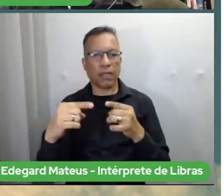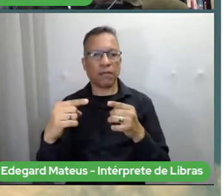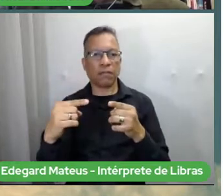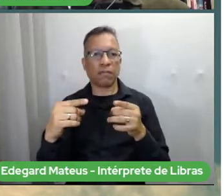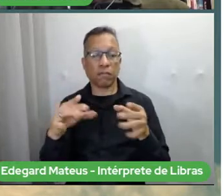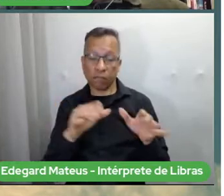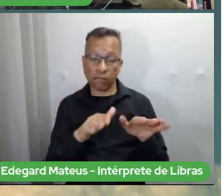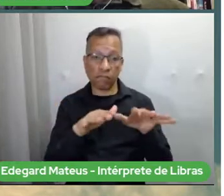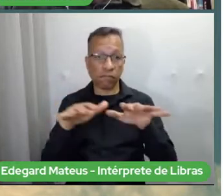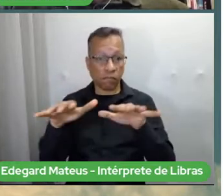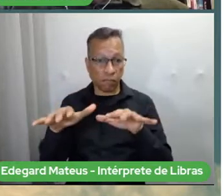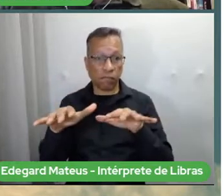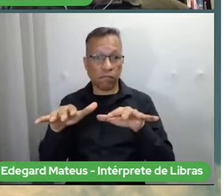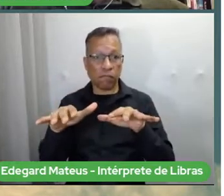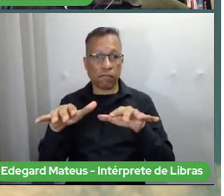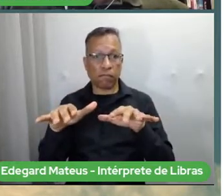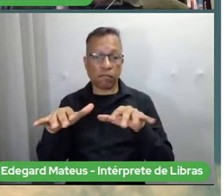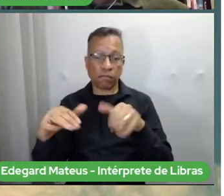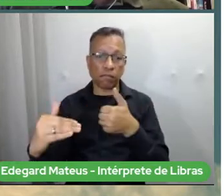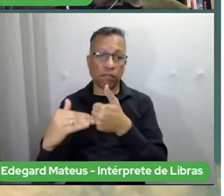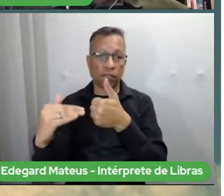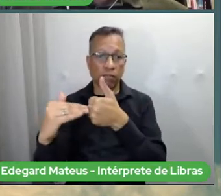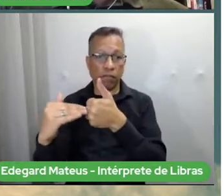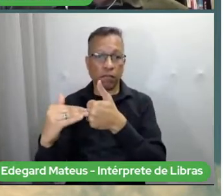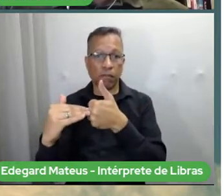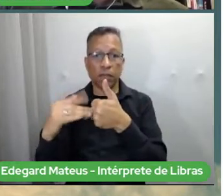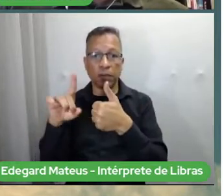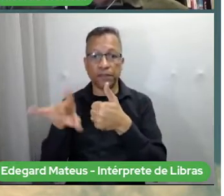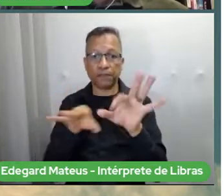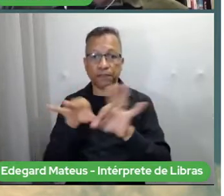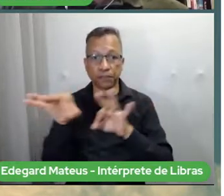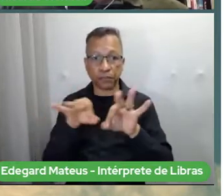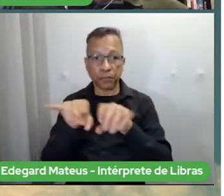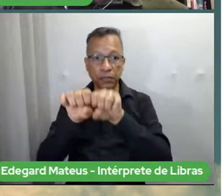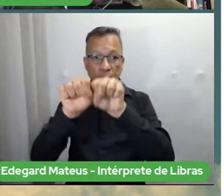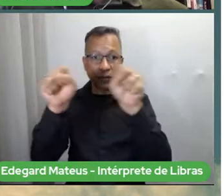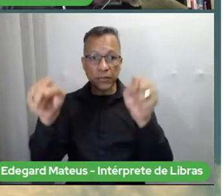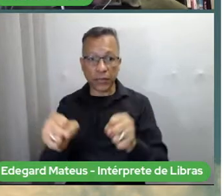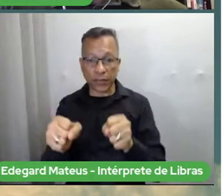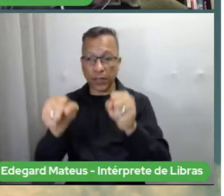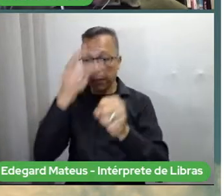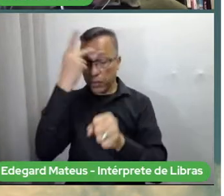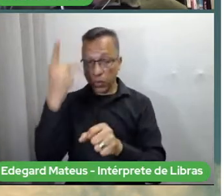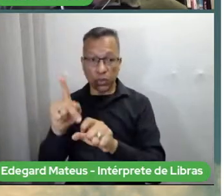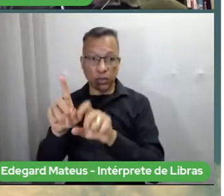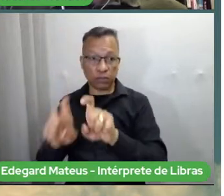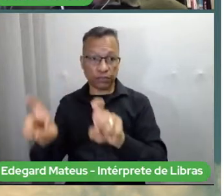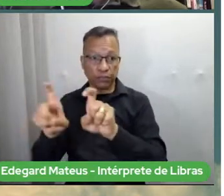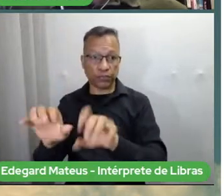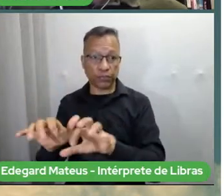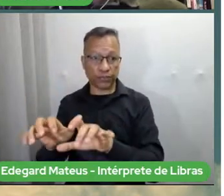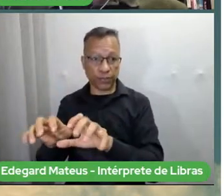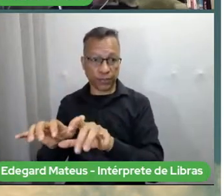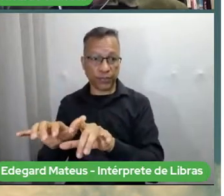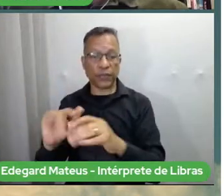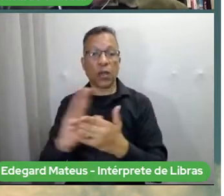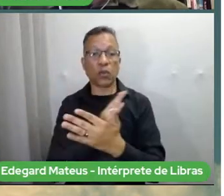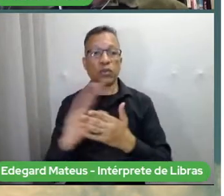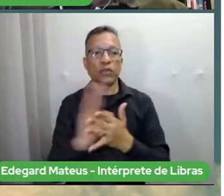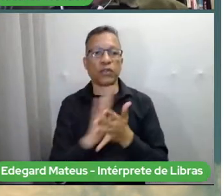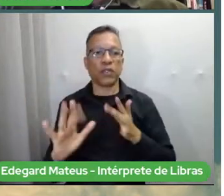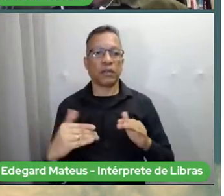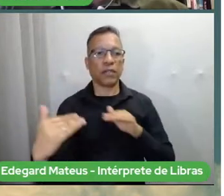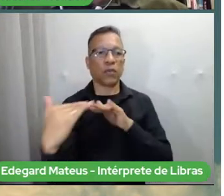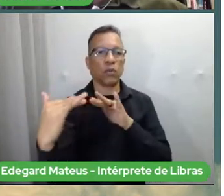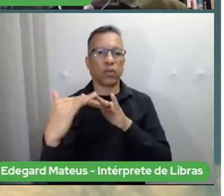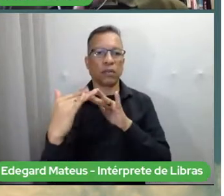dados. Dados são produzidos pelos sistemas e pelos usuários. Alguns vão ser mais alinhados com uma agregação desses dados,